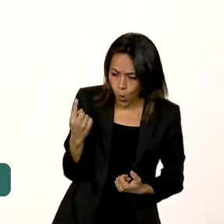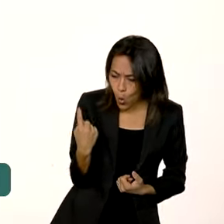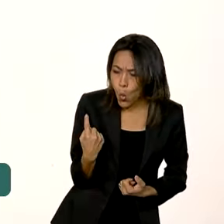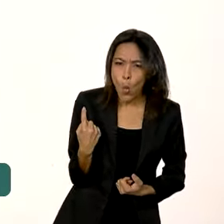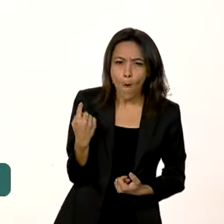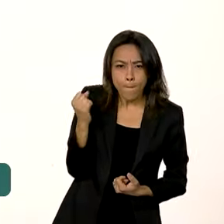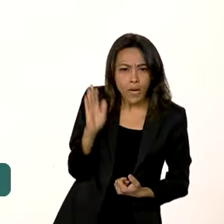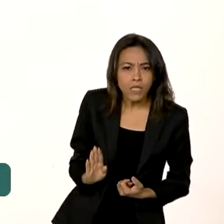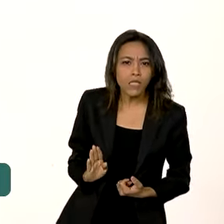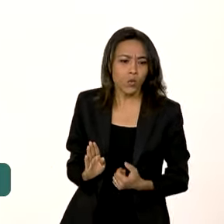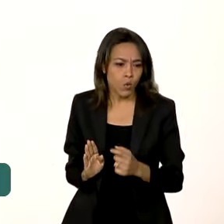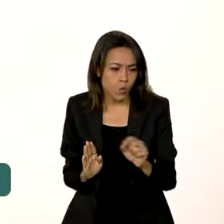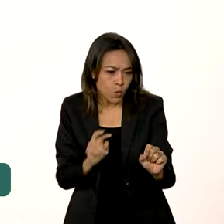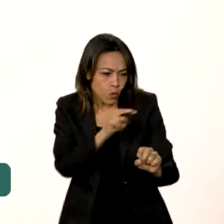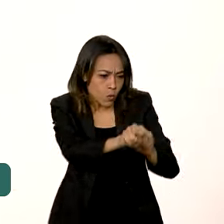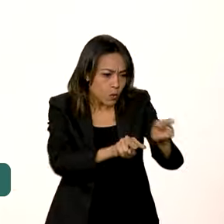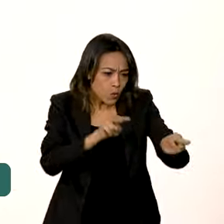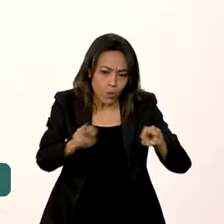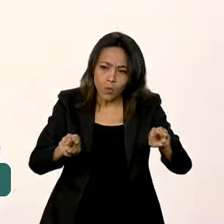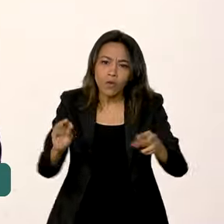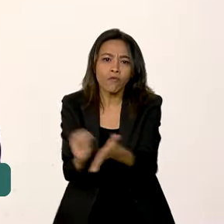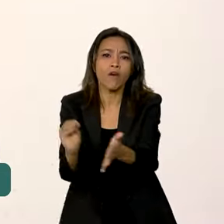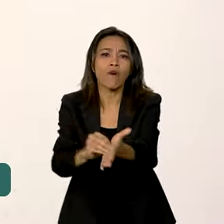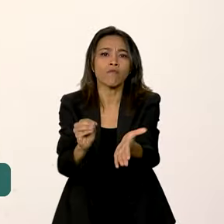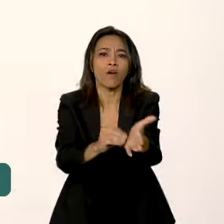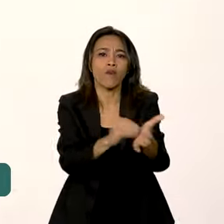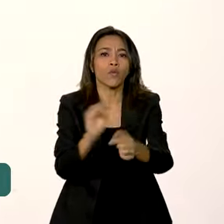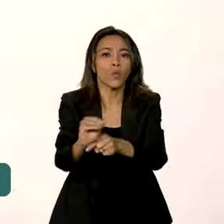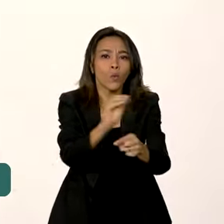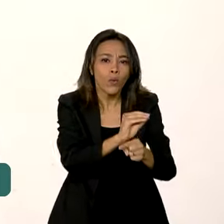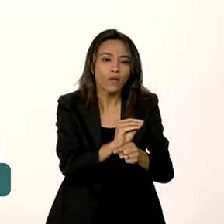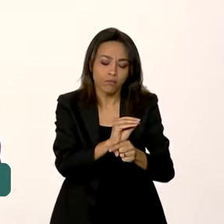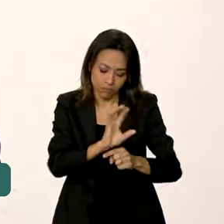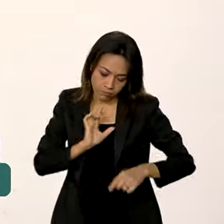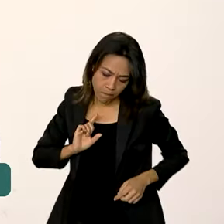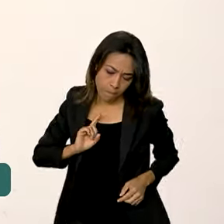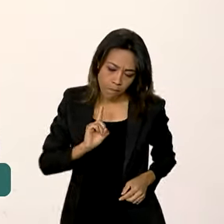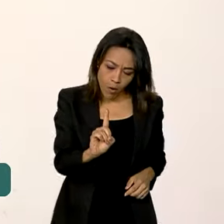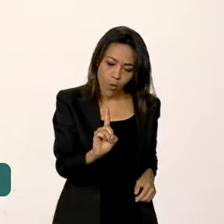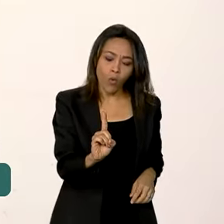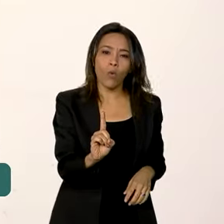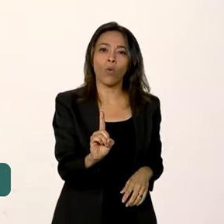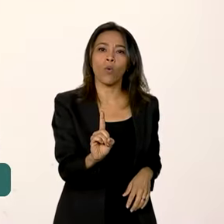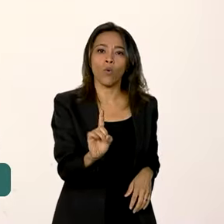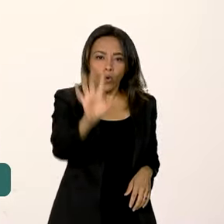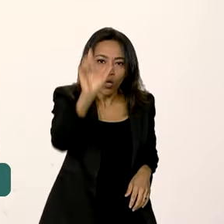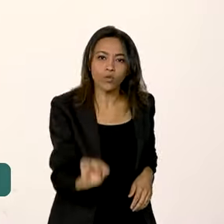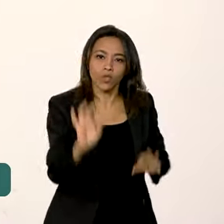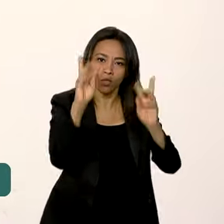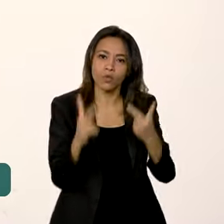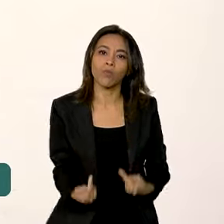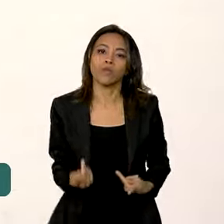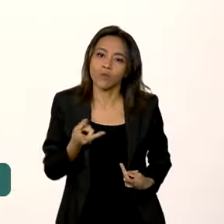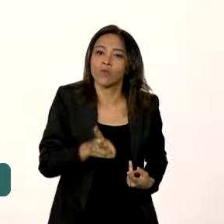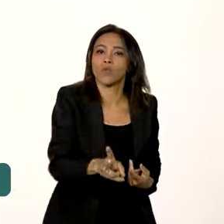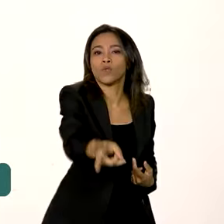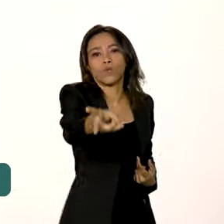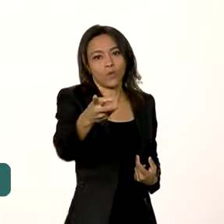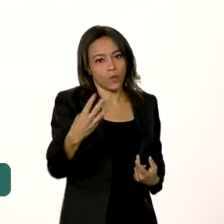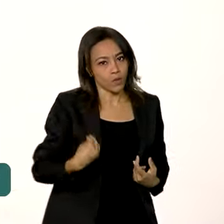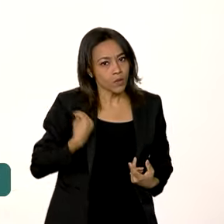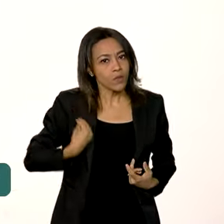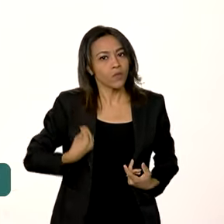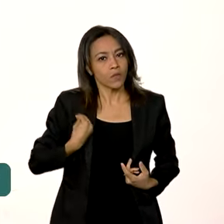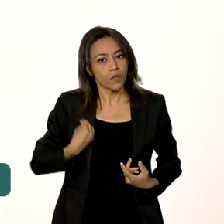brasileiro ou brasileira sem cuidado nesse país, que o CNDH ele possa continuar existindo e ser a caixa